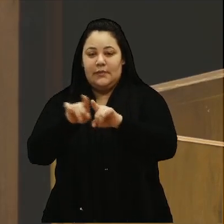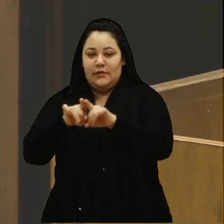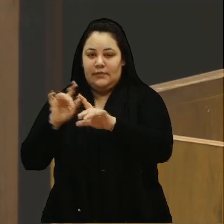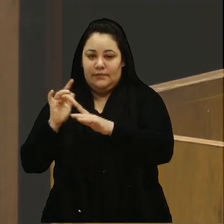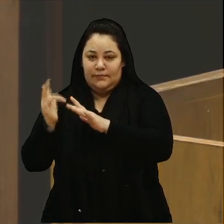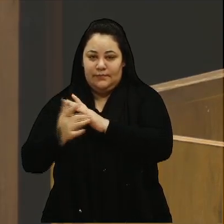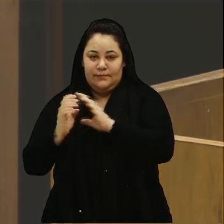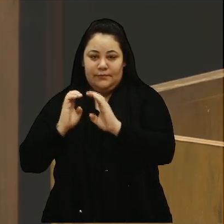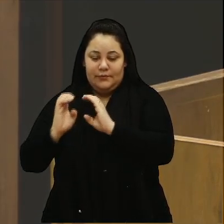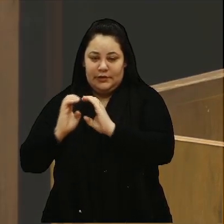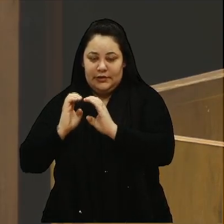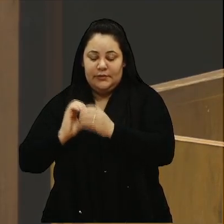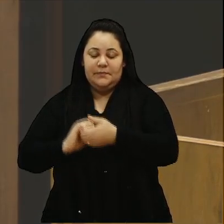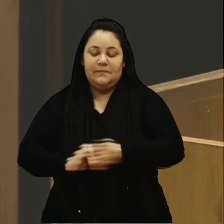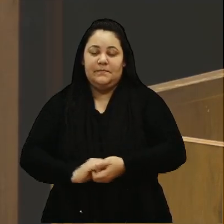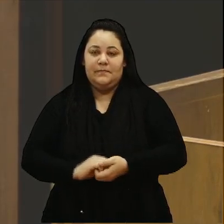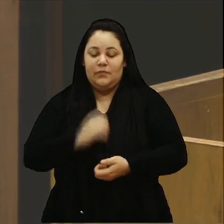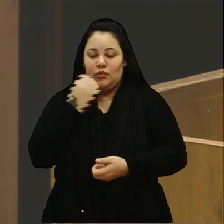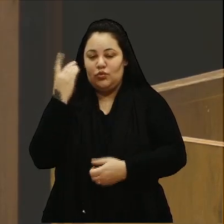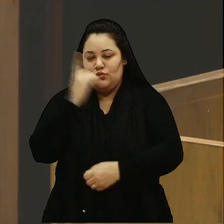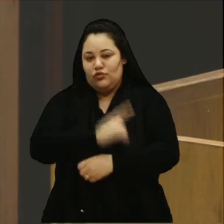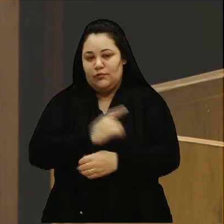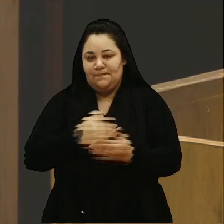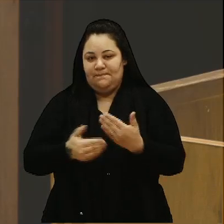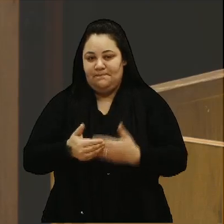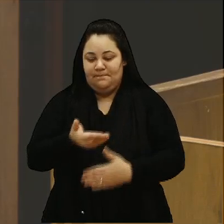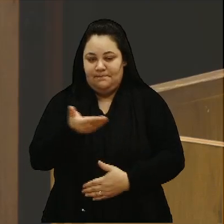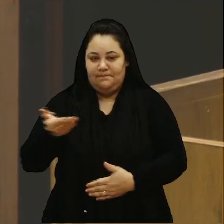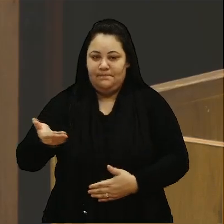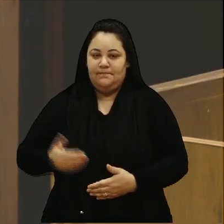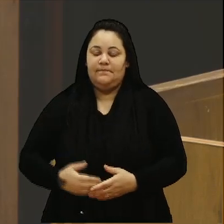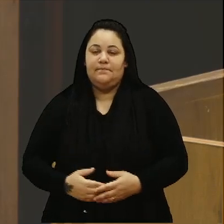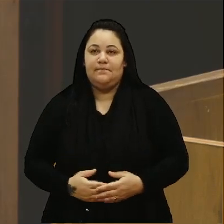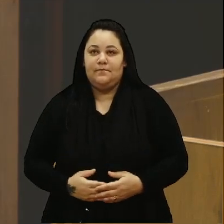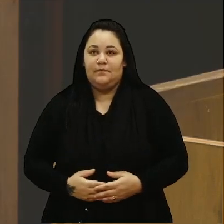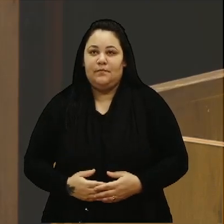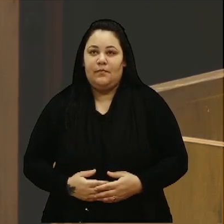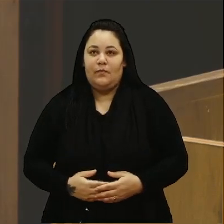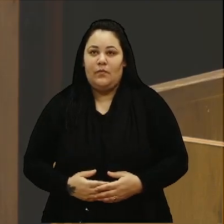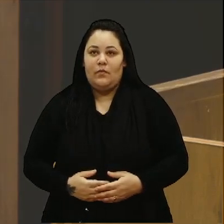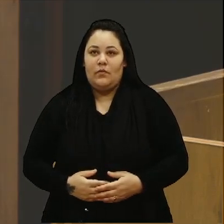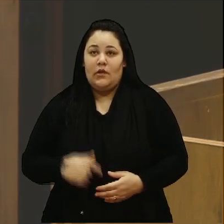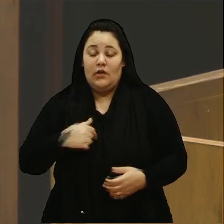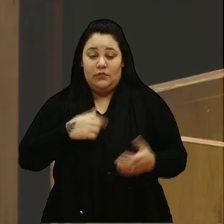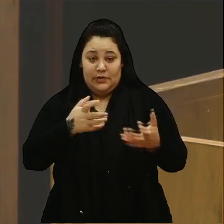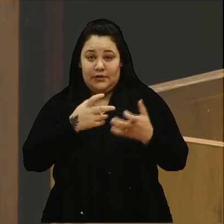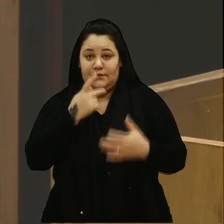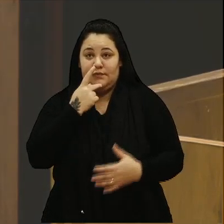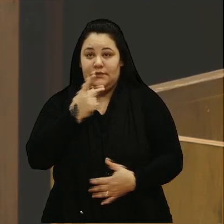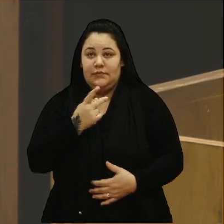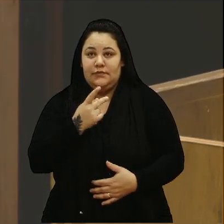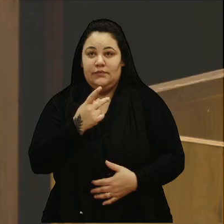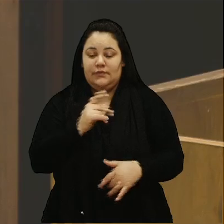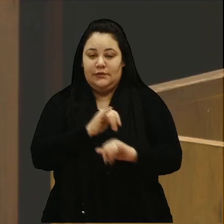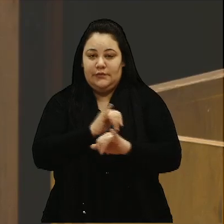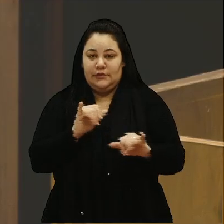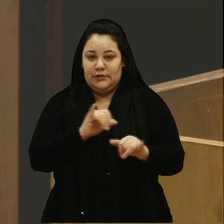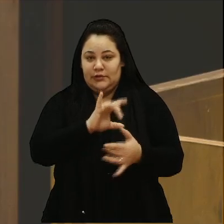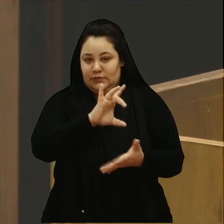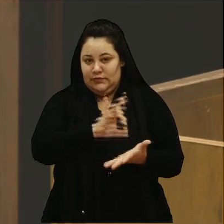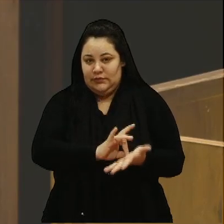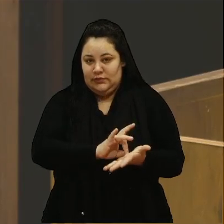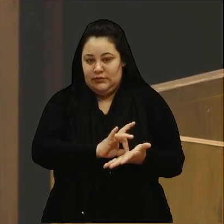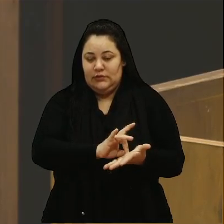meios de comunicação, bom dia a todos. Eu quero ressaltar aqui, registrar e